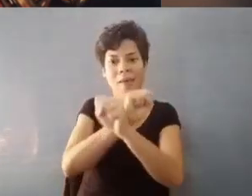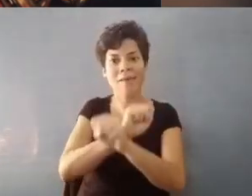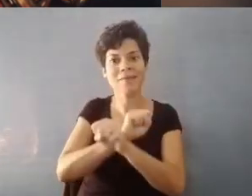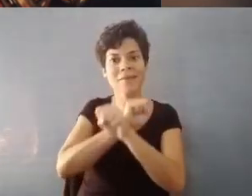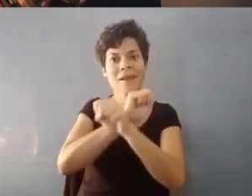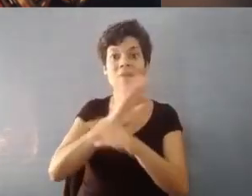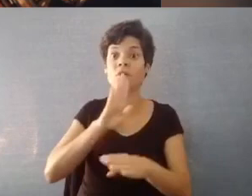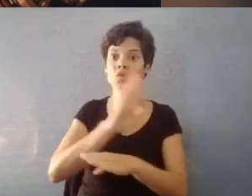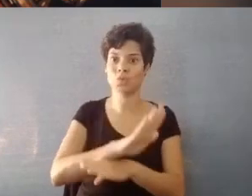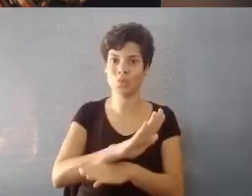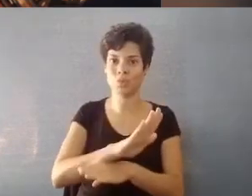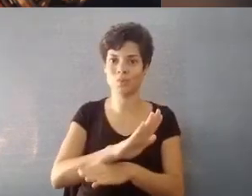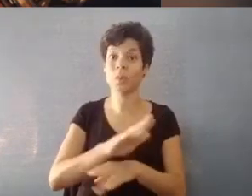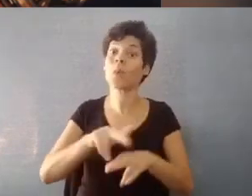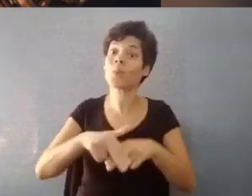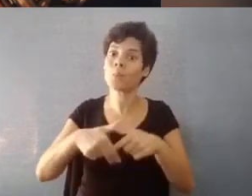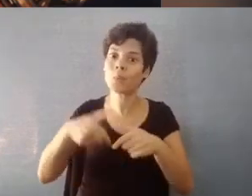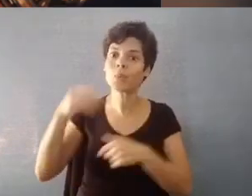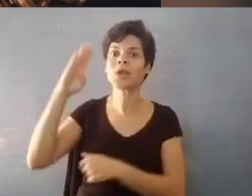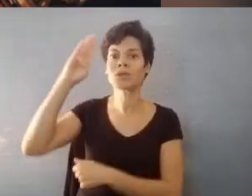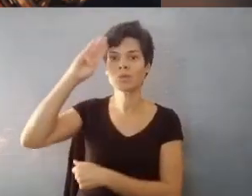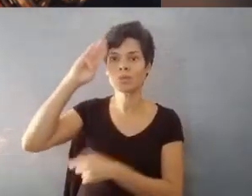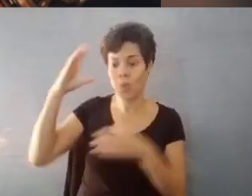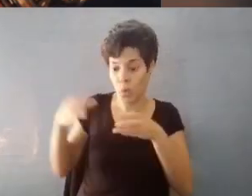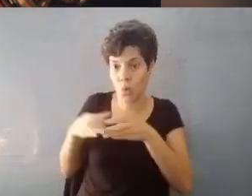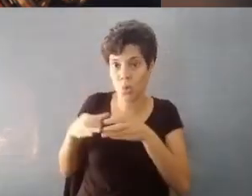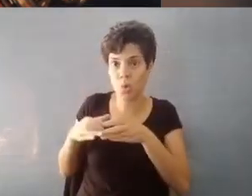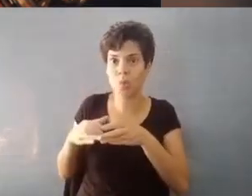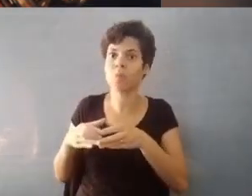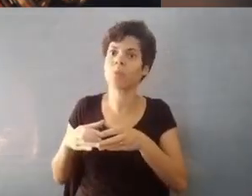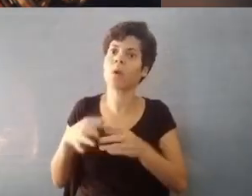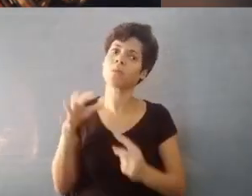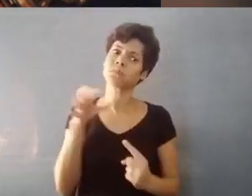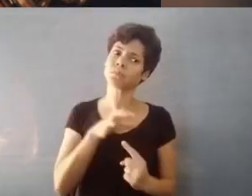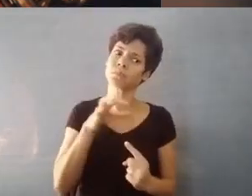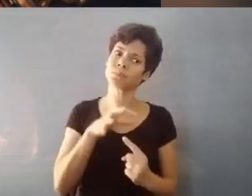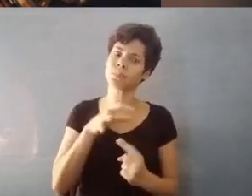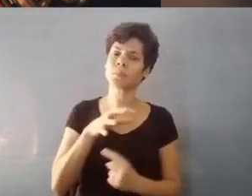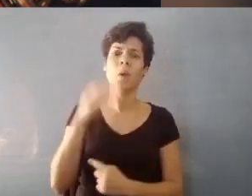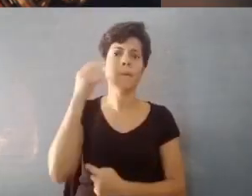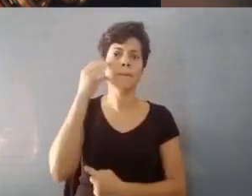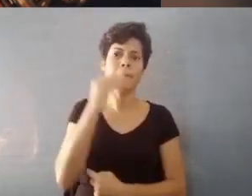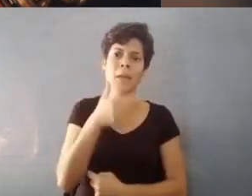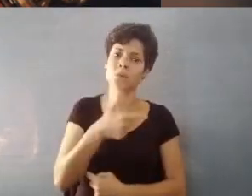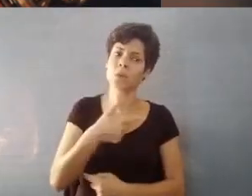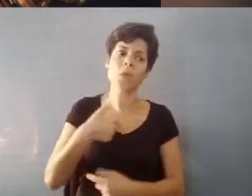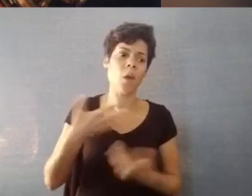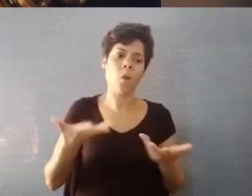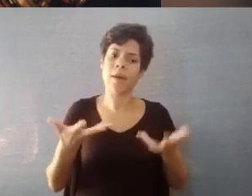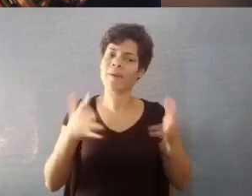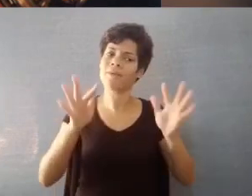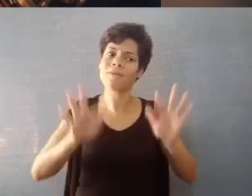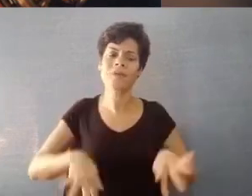militares passaram a pressionar Dom Pedro II, exigindo o fim da